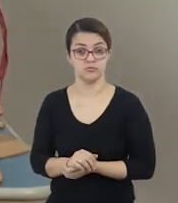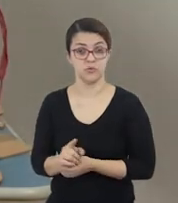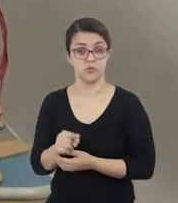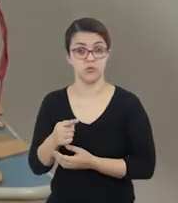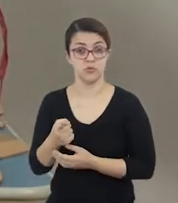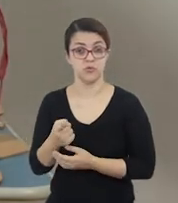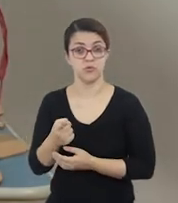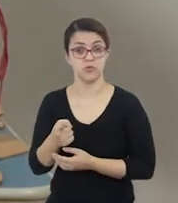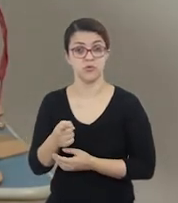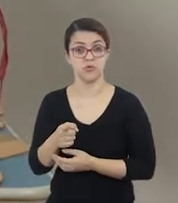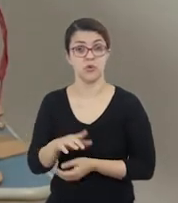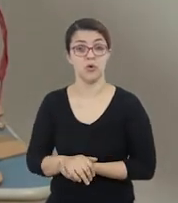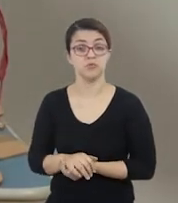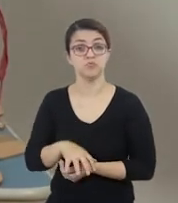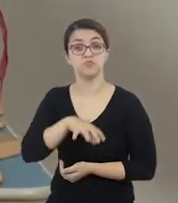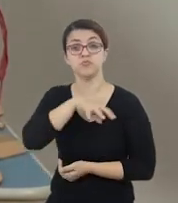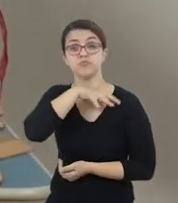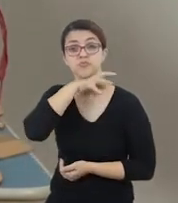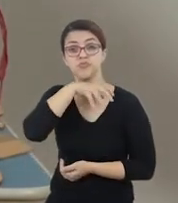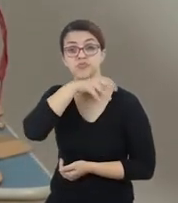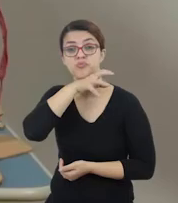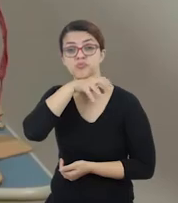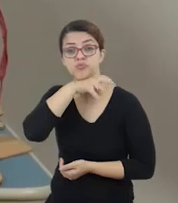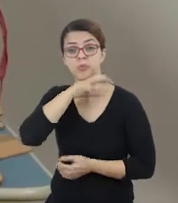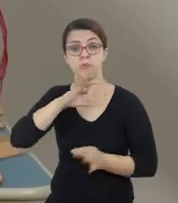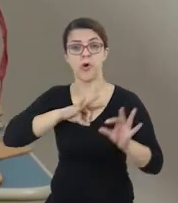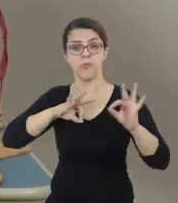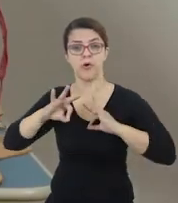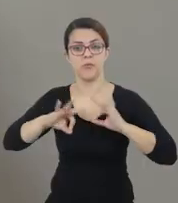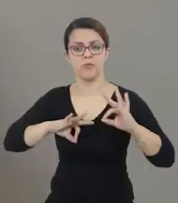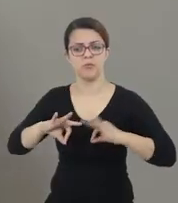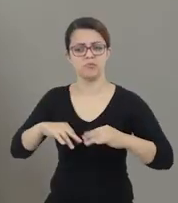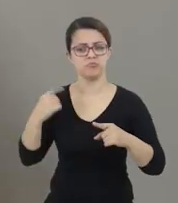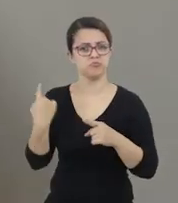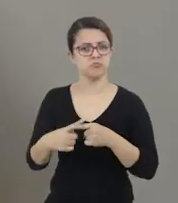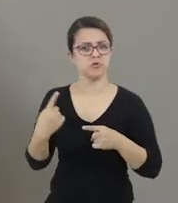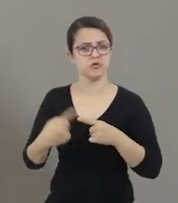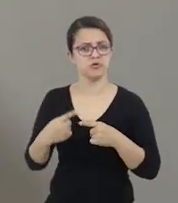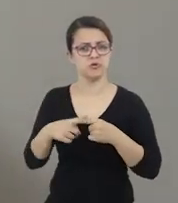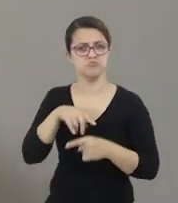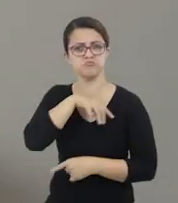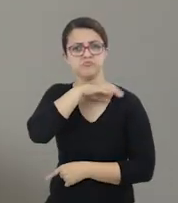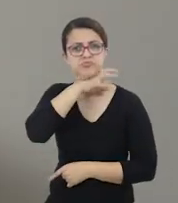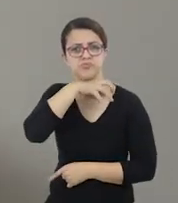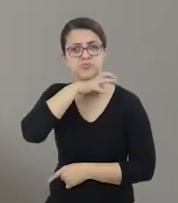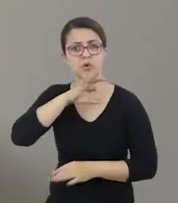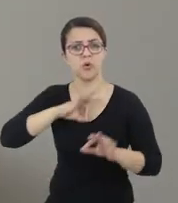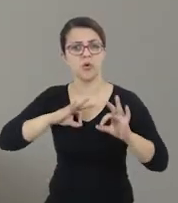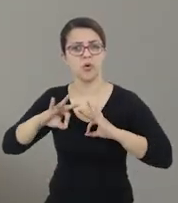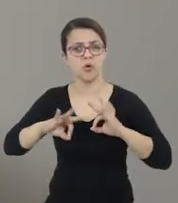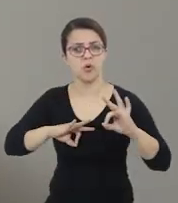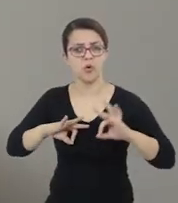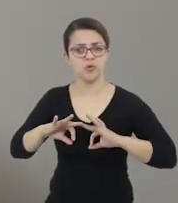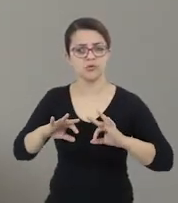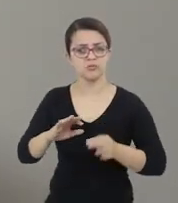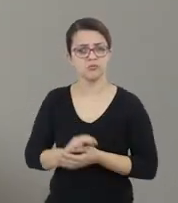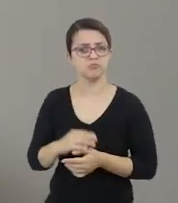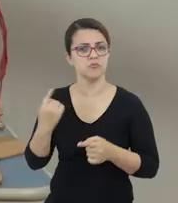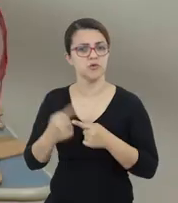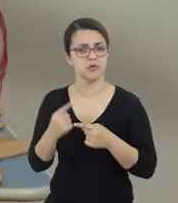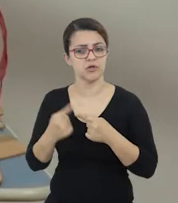onça pintada. Olha que bonitinha que ela fica. Por que que ela se chama onça pintada? Porque as